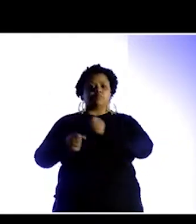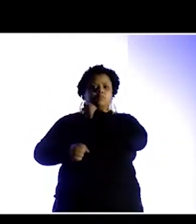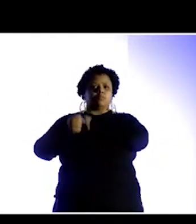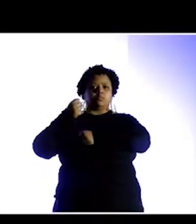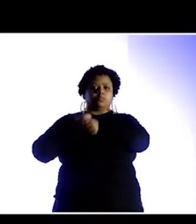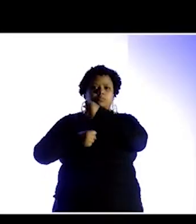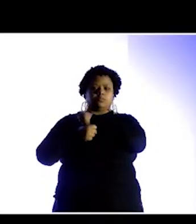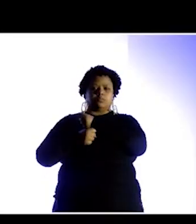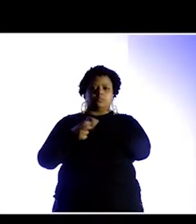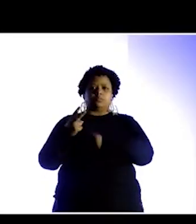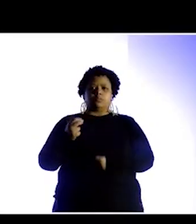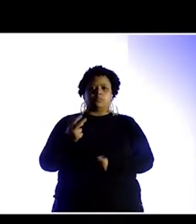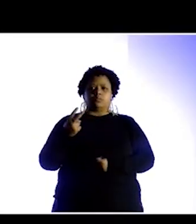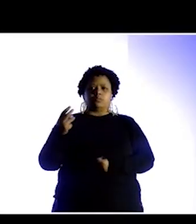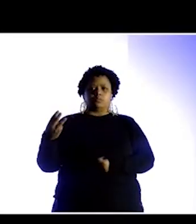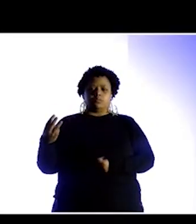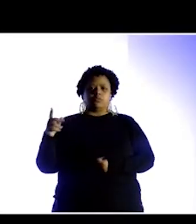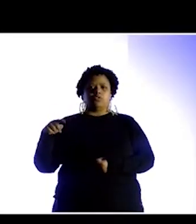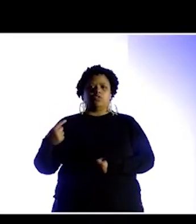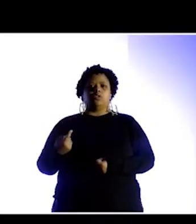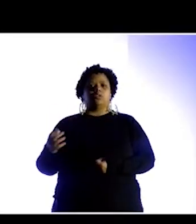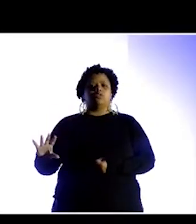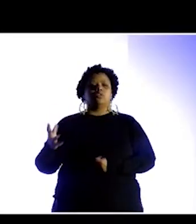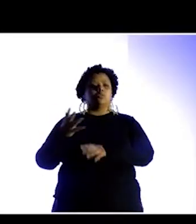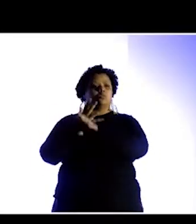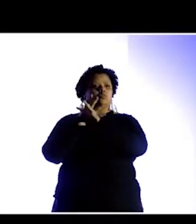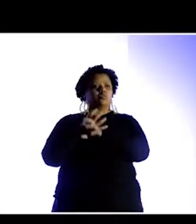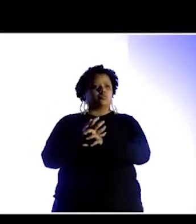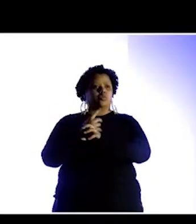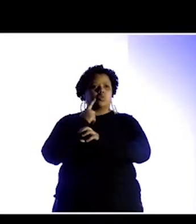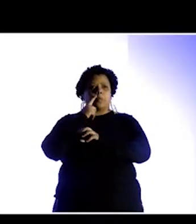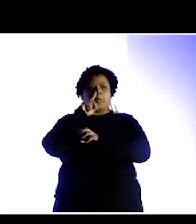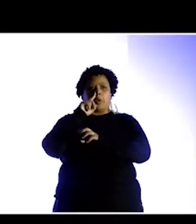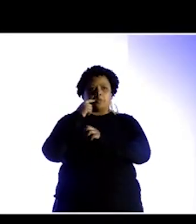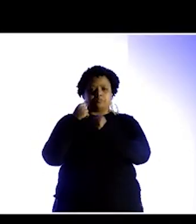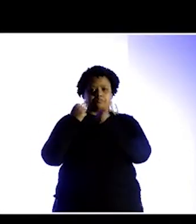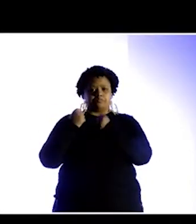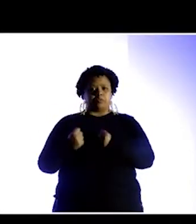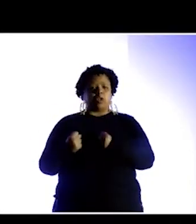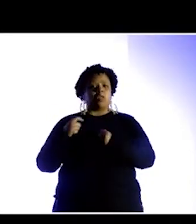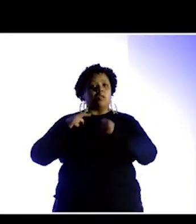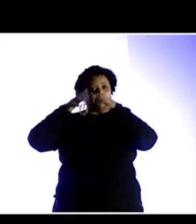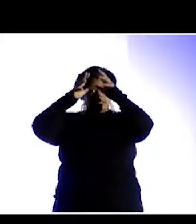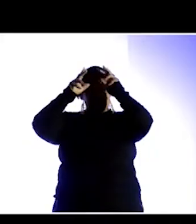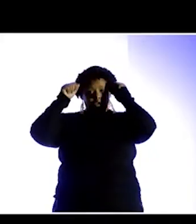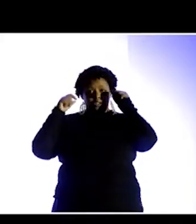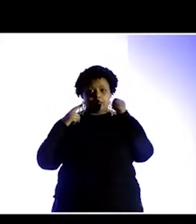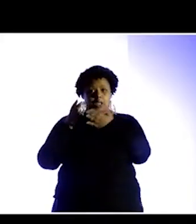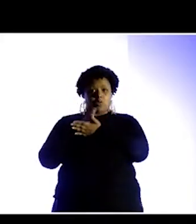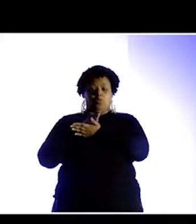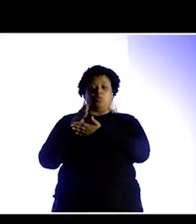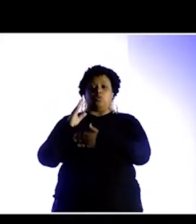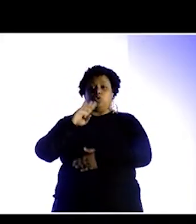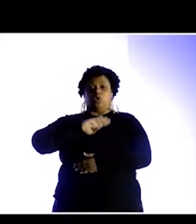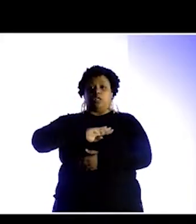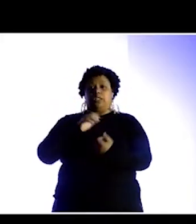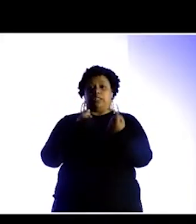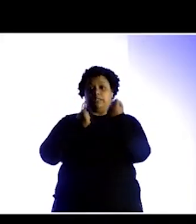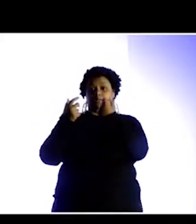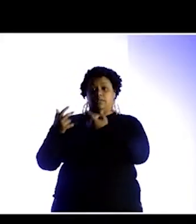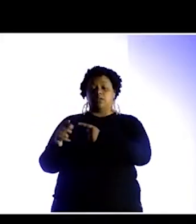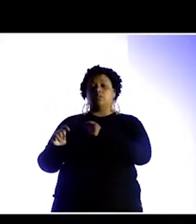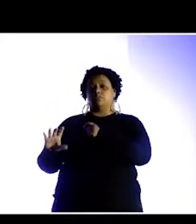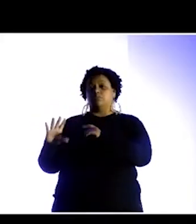em 2023 a gente já teve uma seca muito severa na Amazônia. Ontem mesmo alguns colegas mostraram